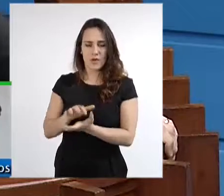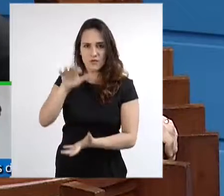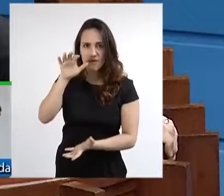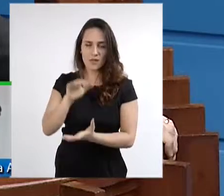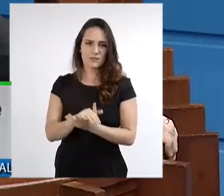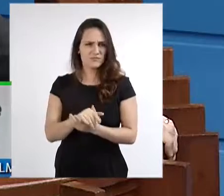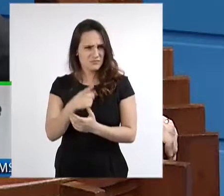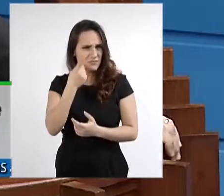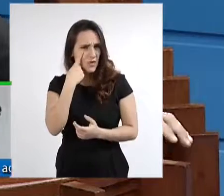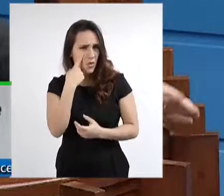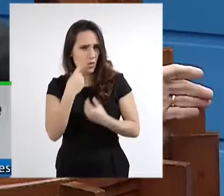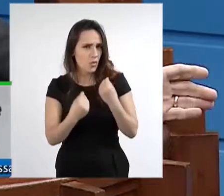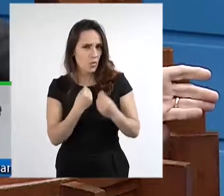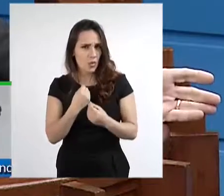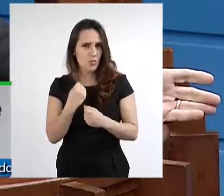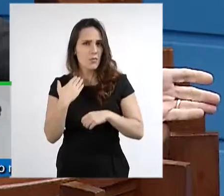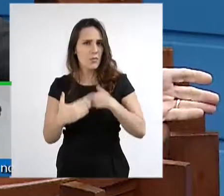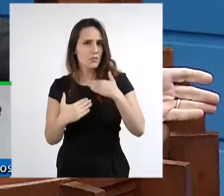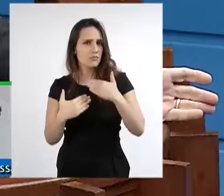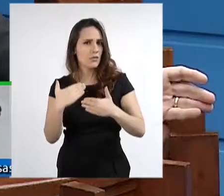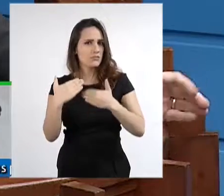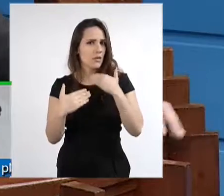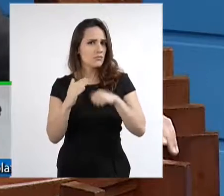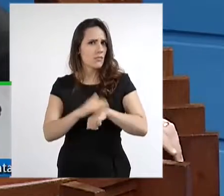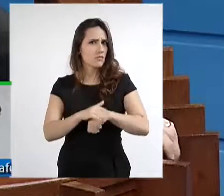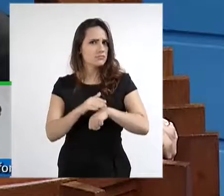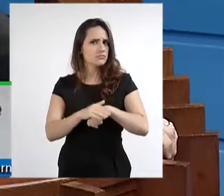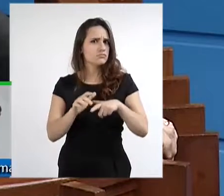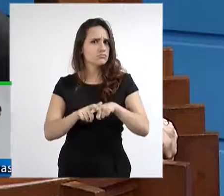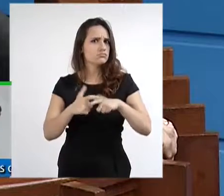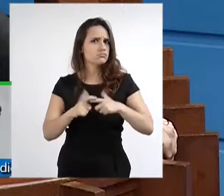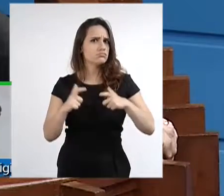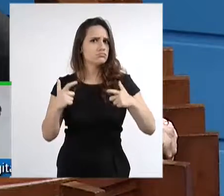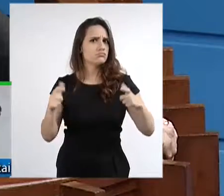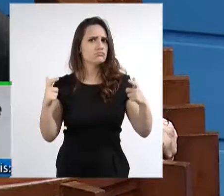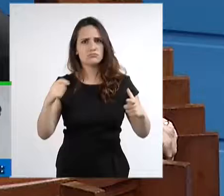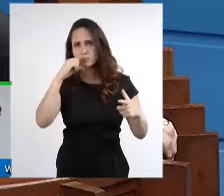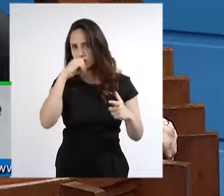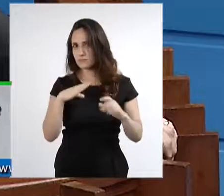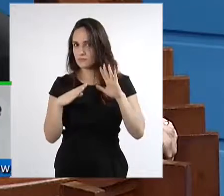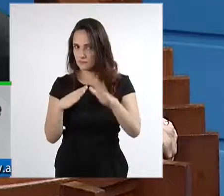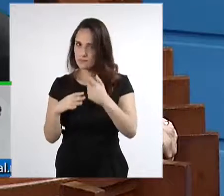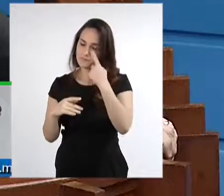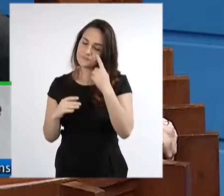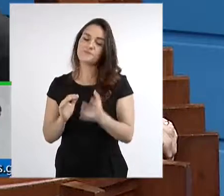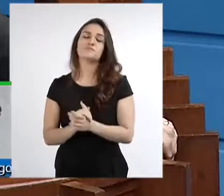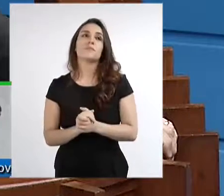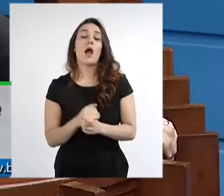violência contra o idoso, em 2011